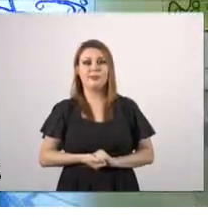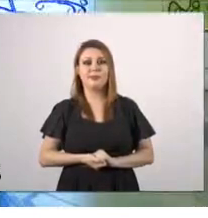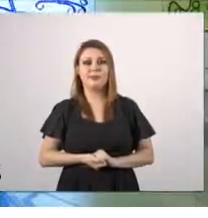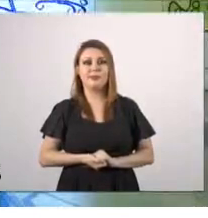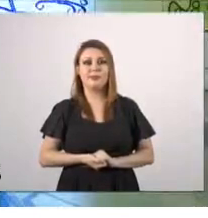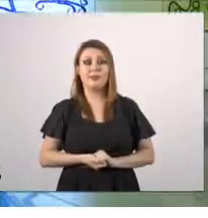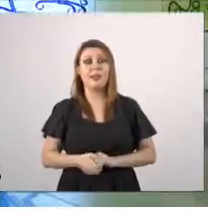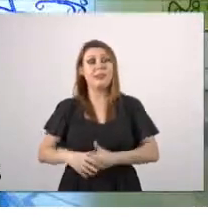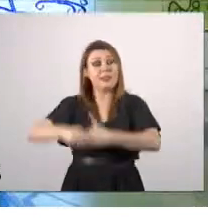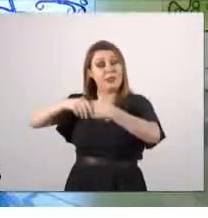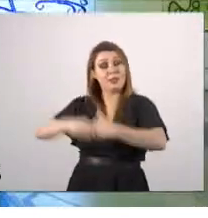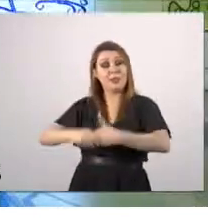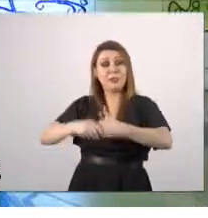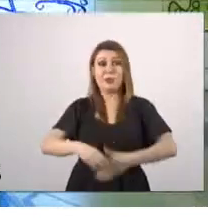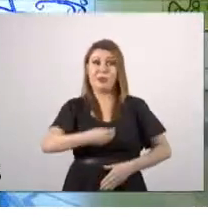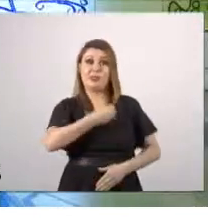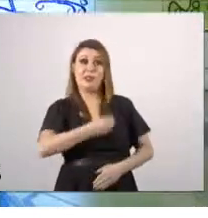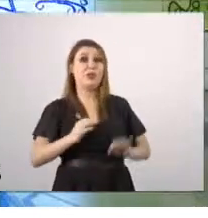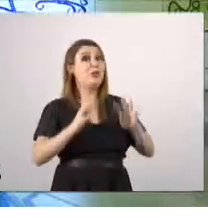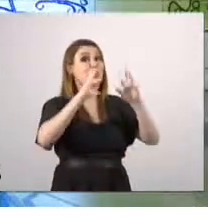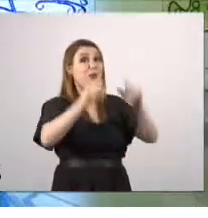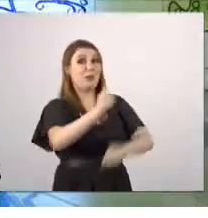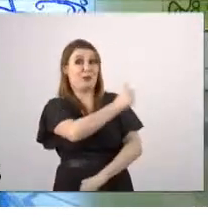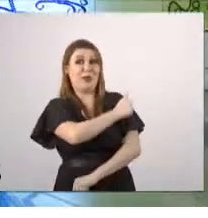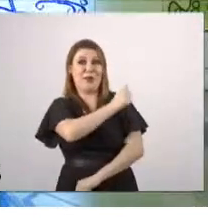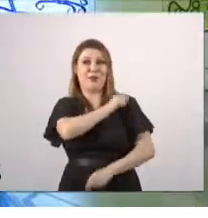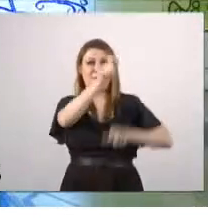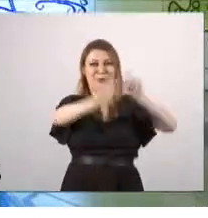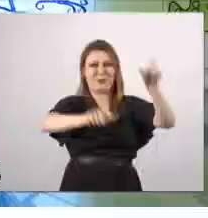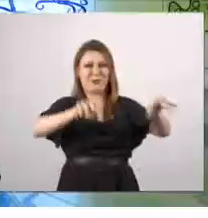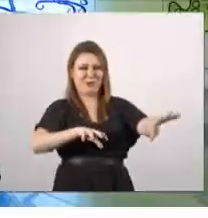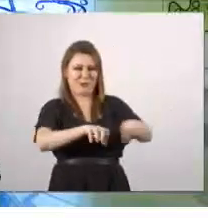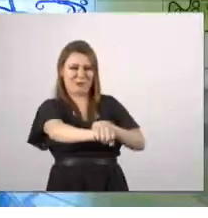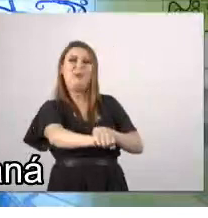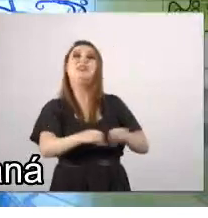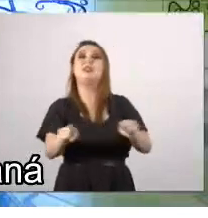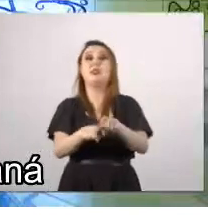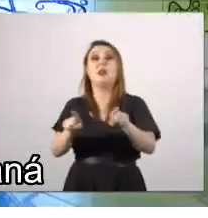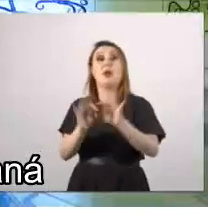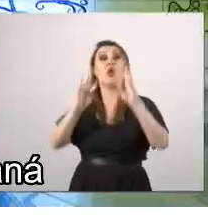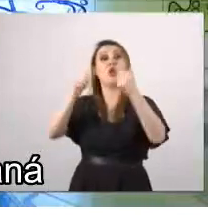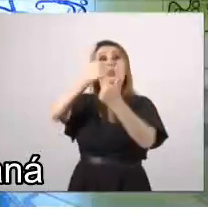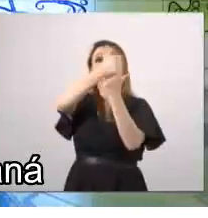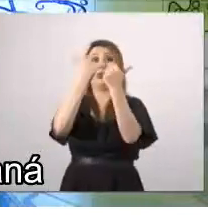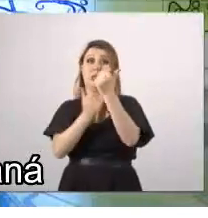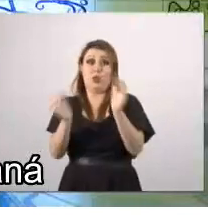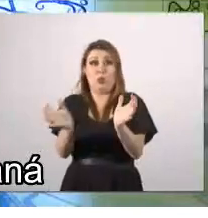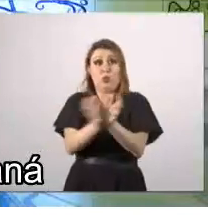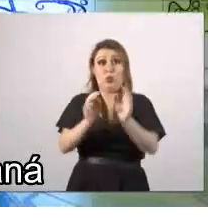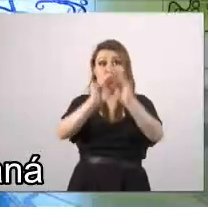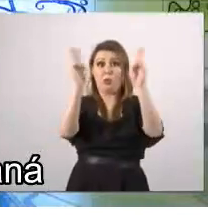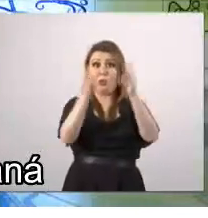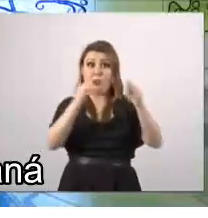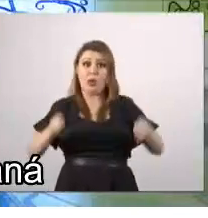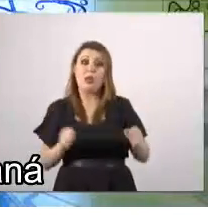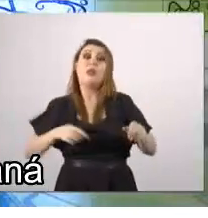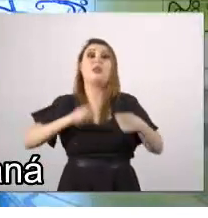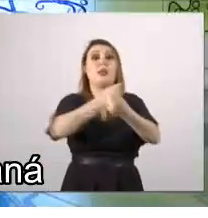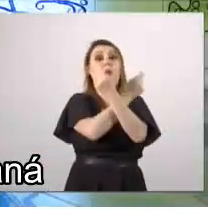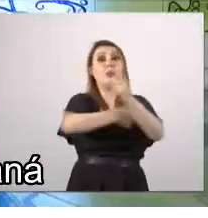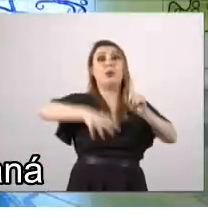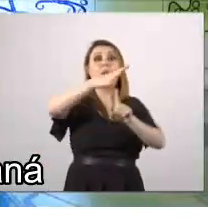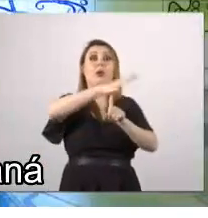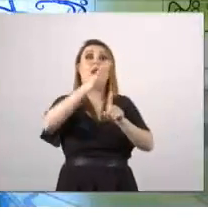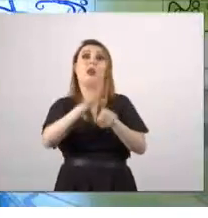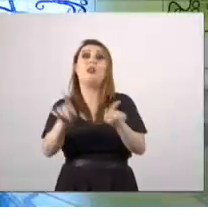Nós saudamos e agradecemos a presença dos formandos e das demais autoridades do Grupo Marista, da PUC Paraná e da Kent